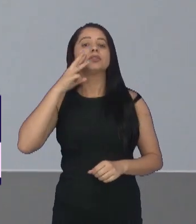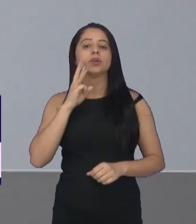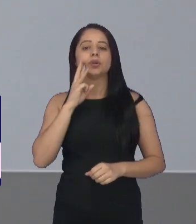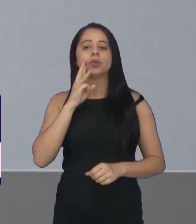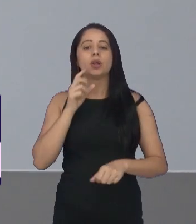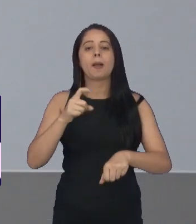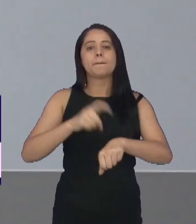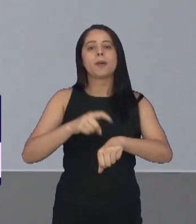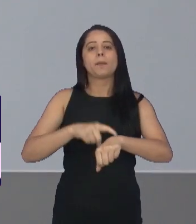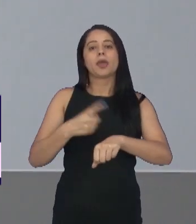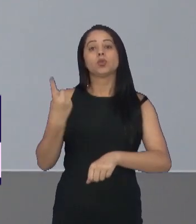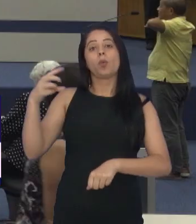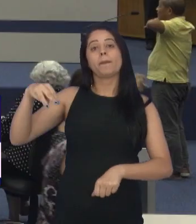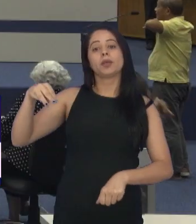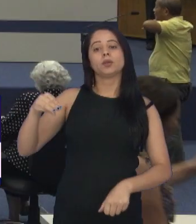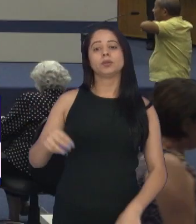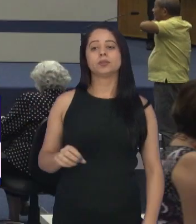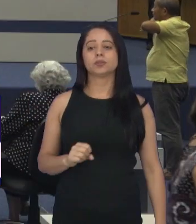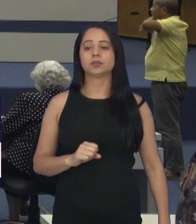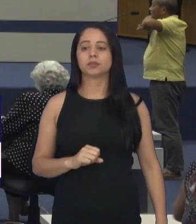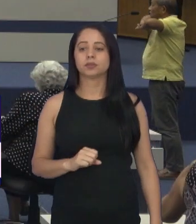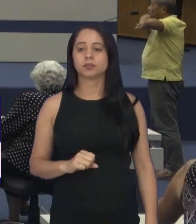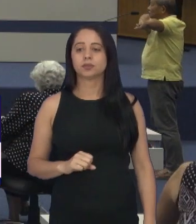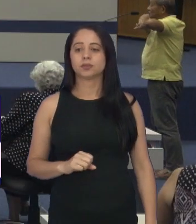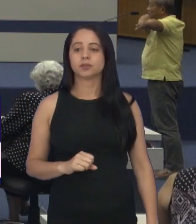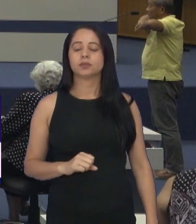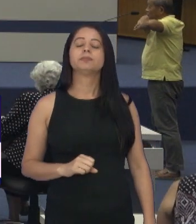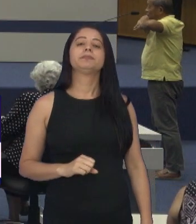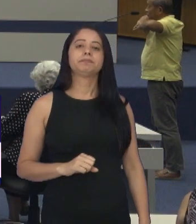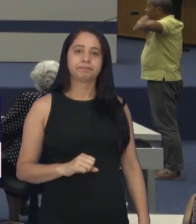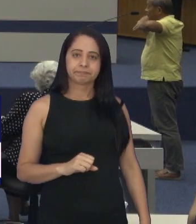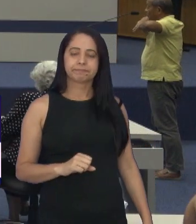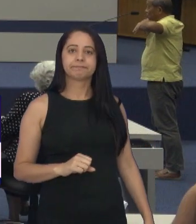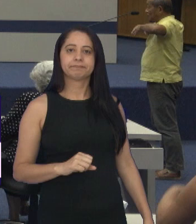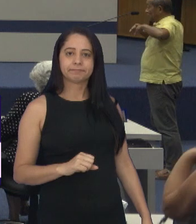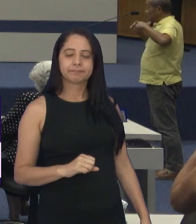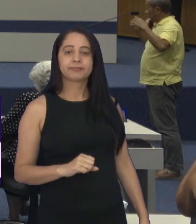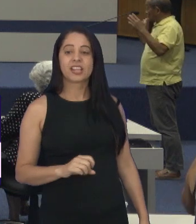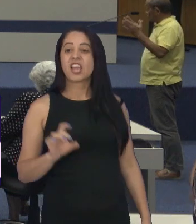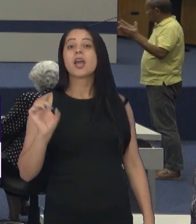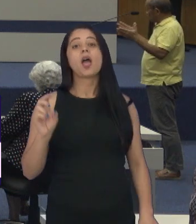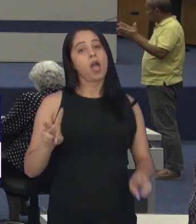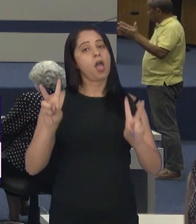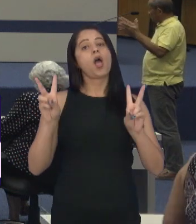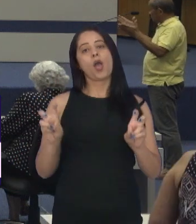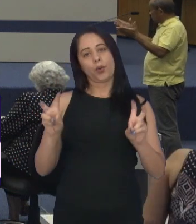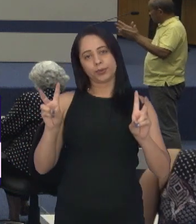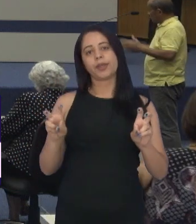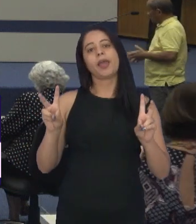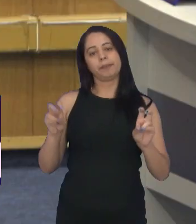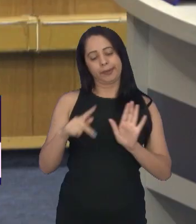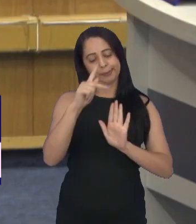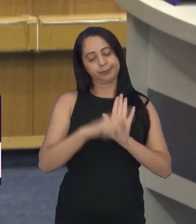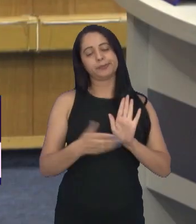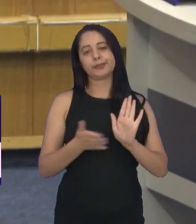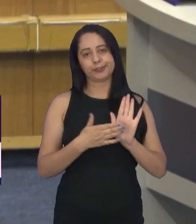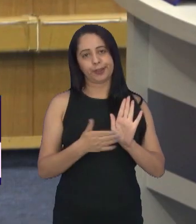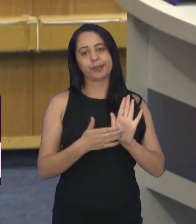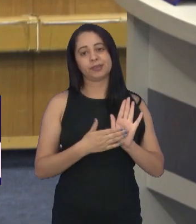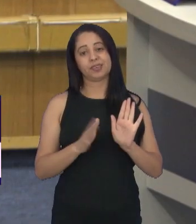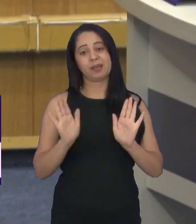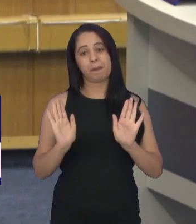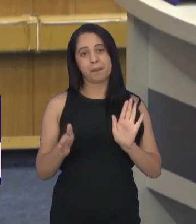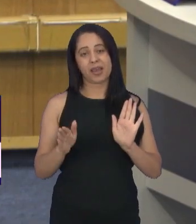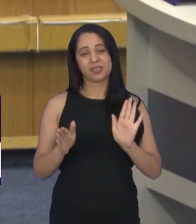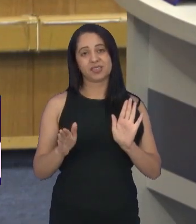com tempo de 1 minuto, vereador. Senhor presidente, é sobre esse assunto mesmo que esse projeto foi adiado, mas ele não